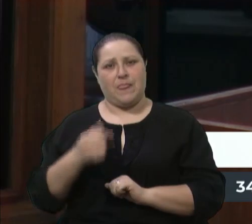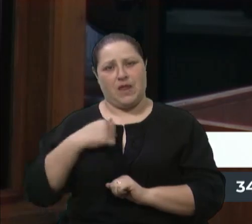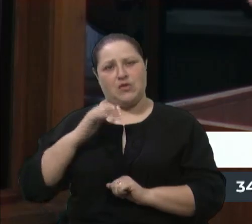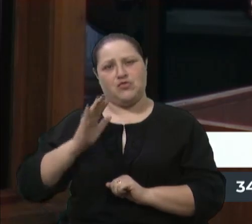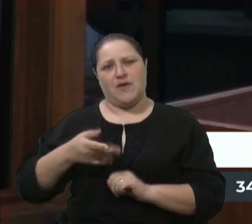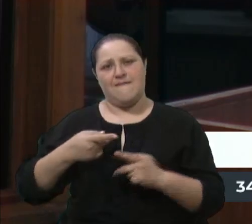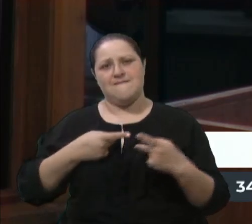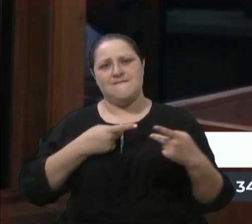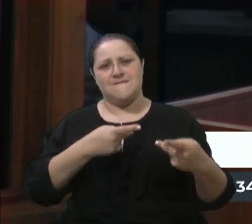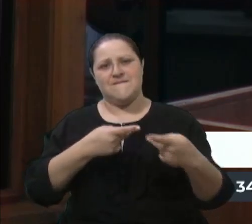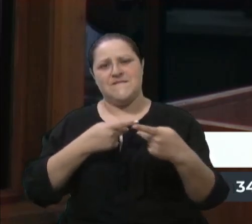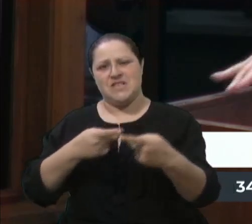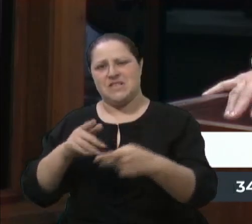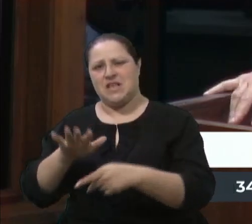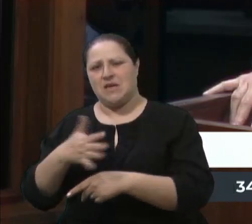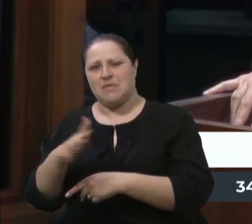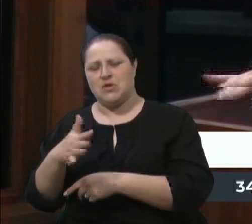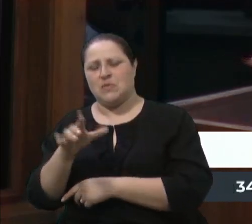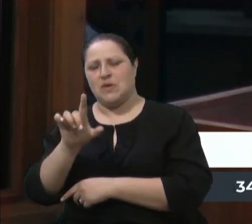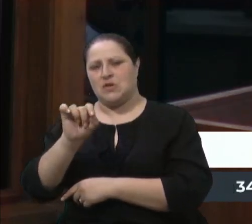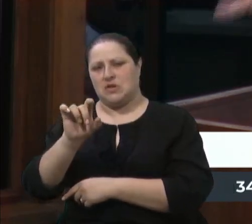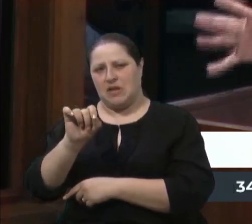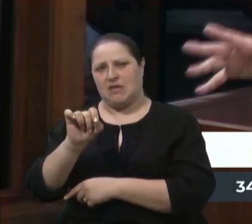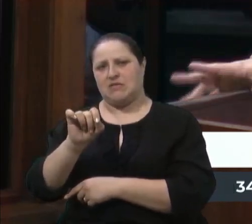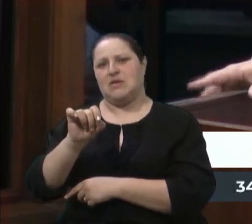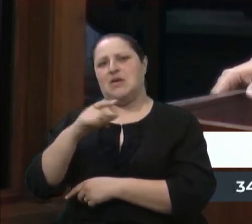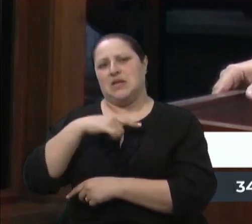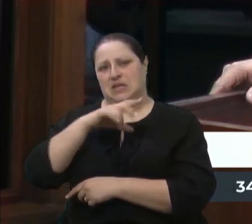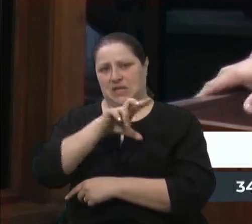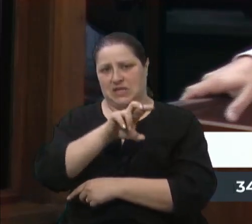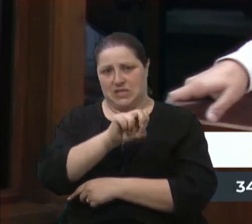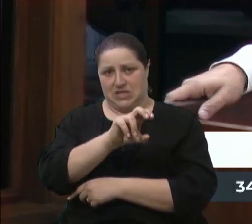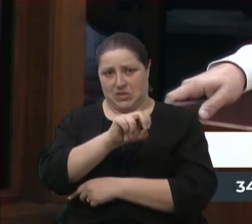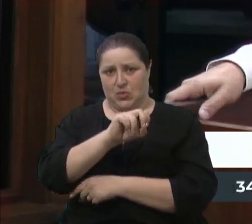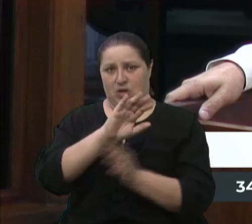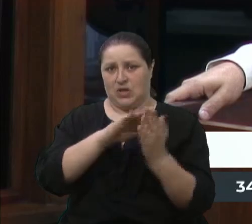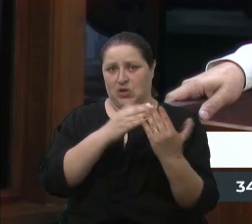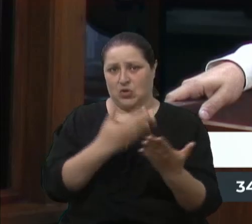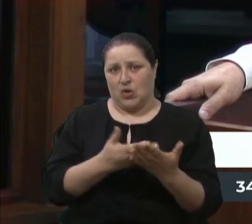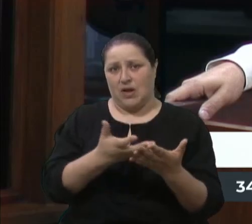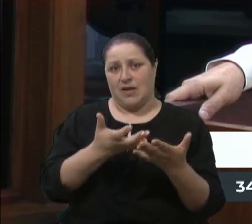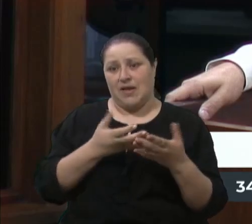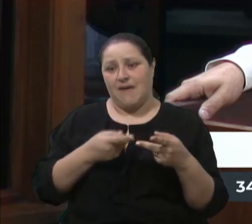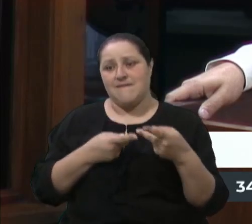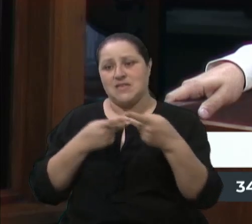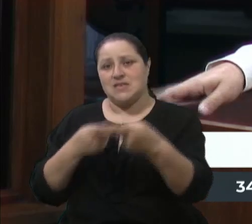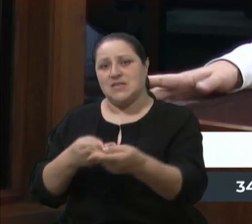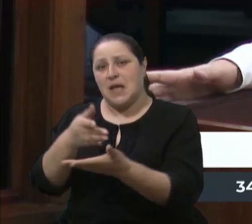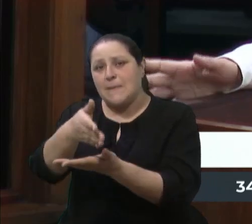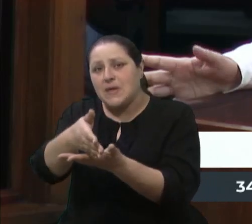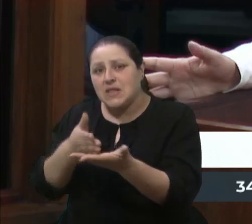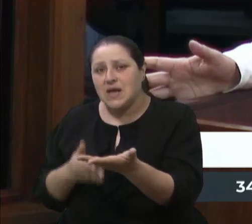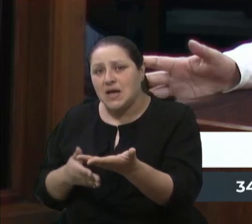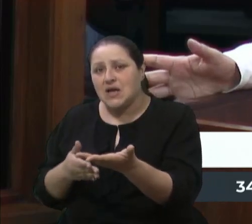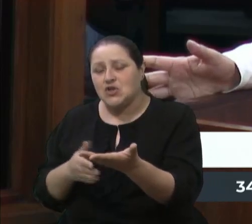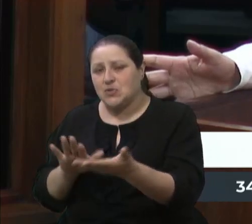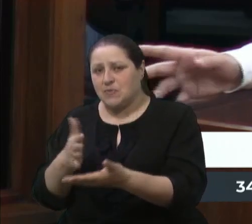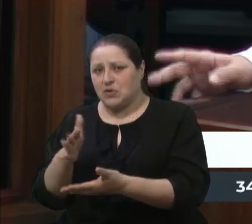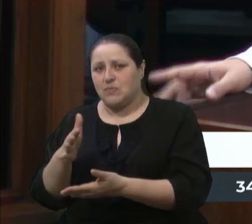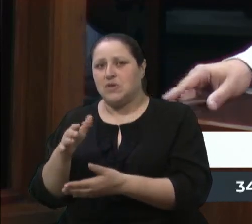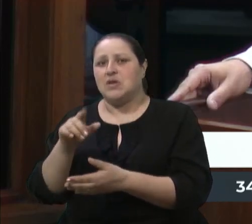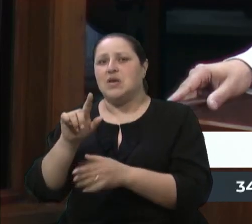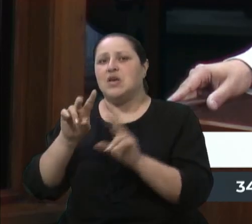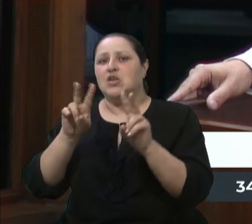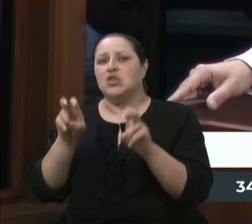menos, são 50, a gente quer visitar a metade das escolas de educação infantil, que é um problema de